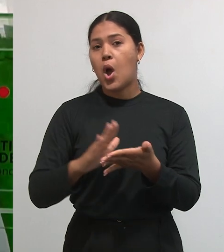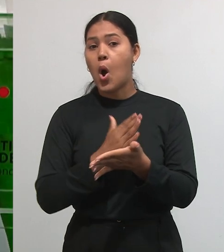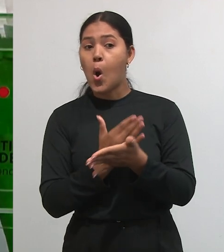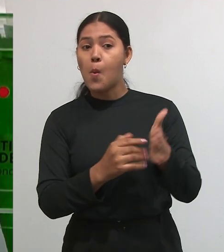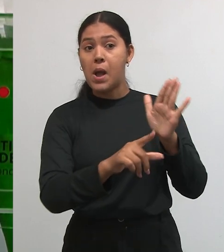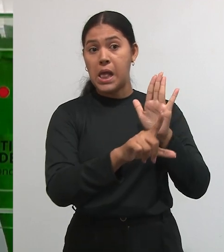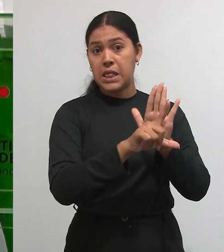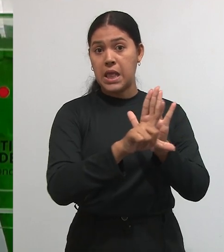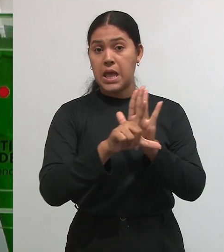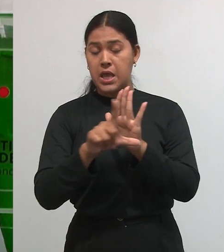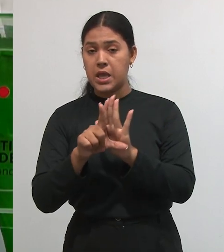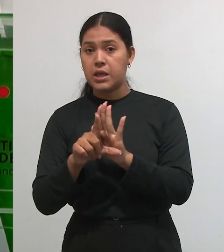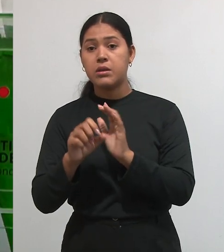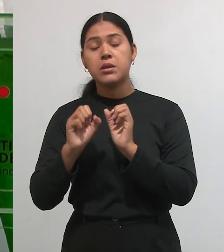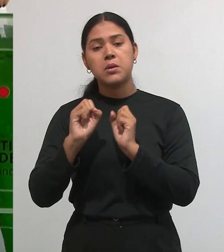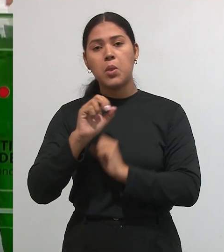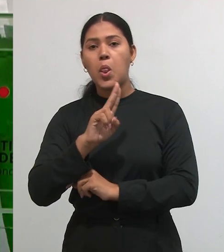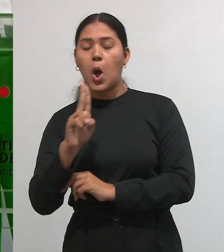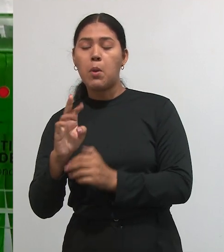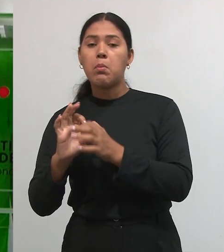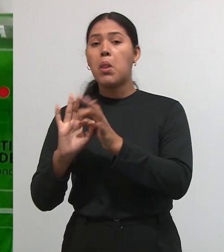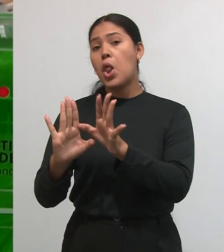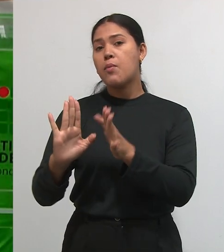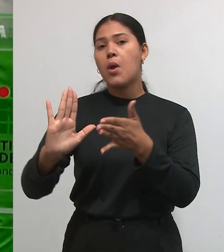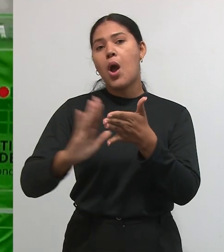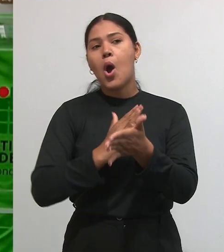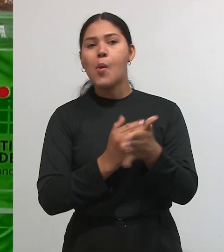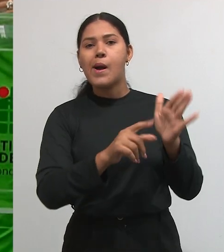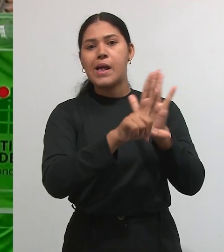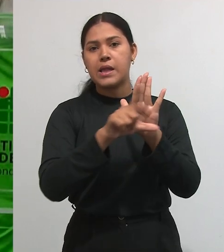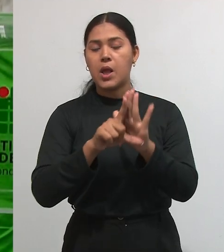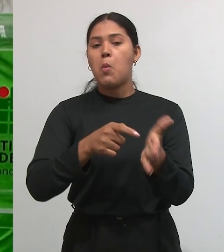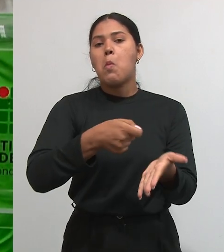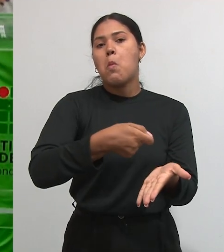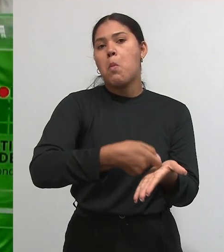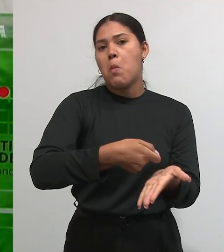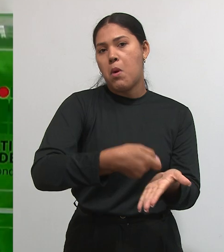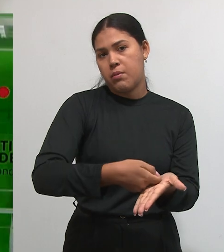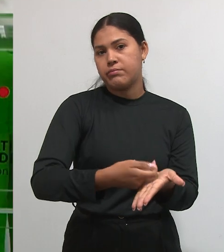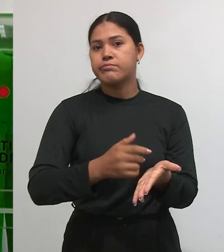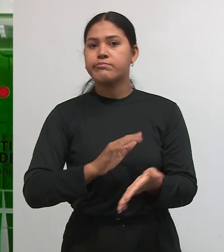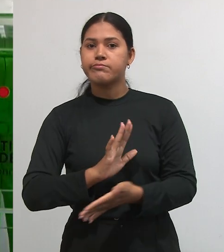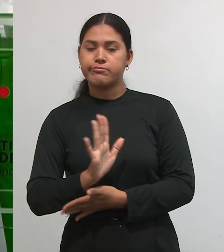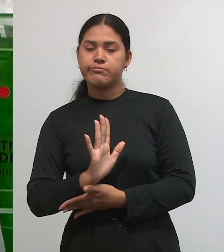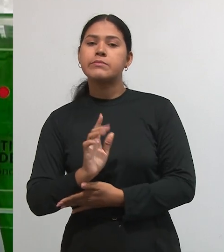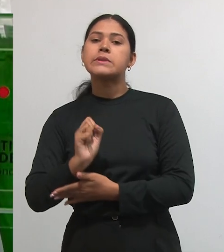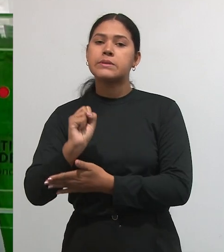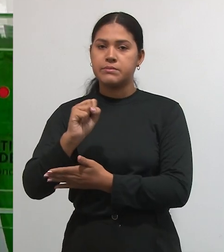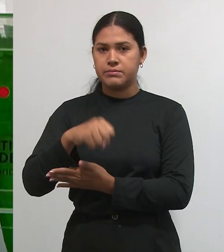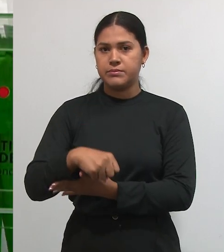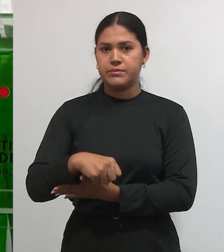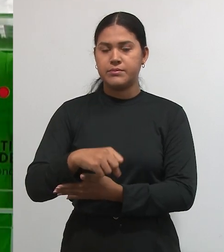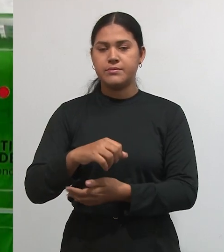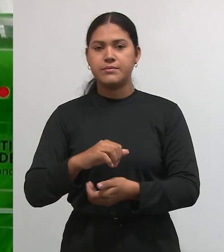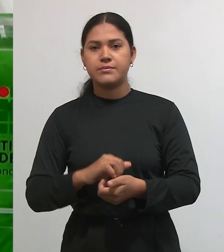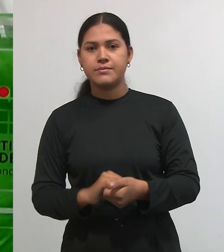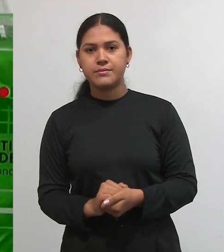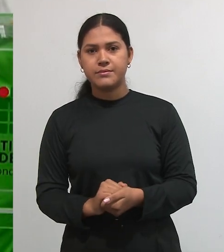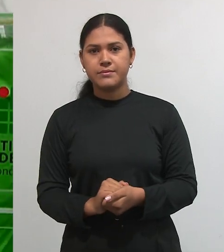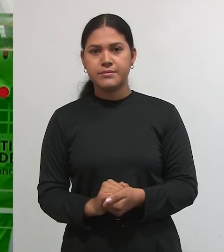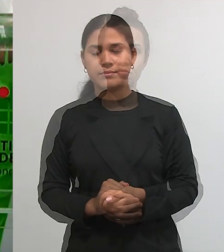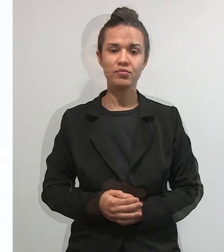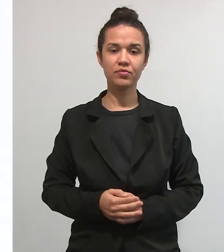algumas legislações está com facultativo, mas outras normas já informam que não, que é